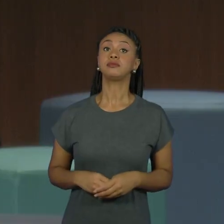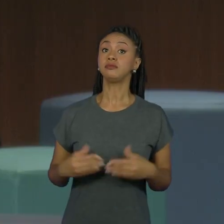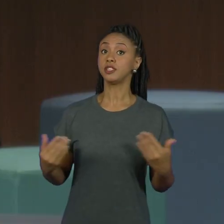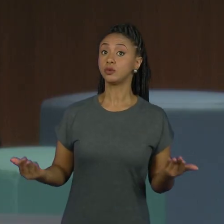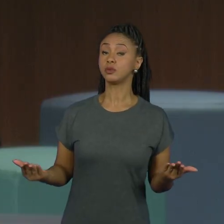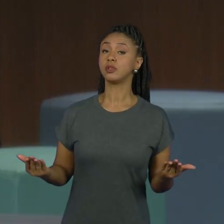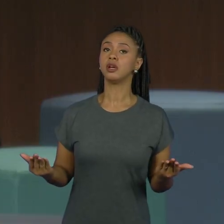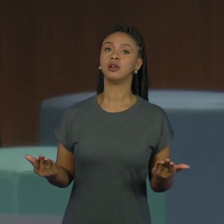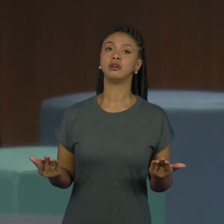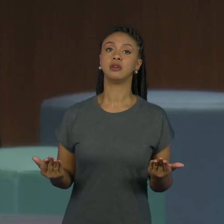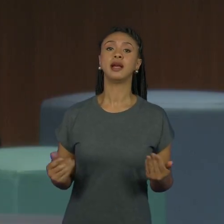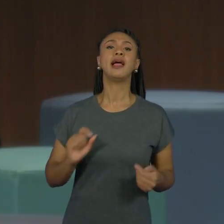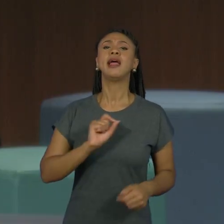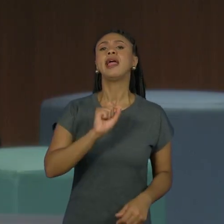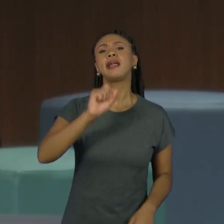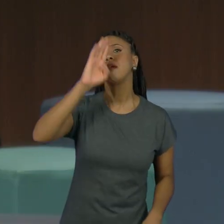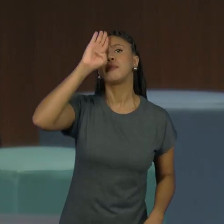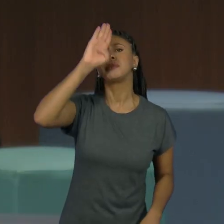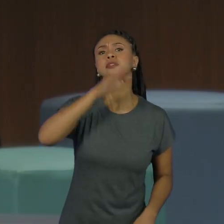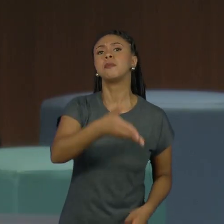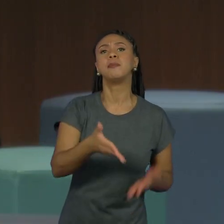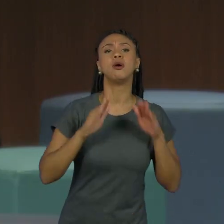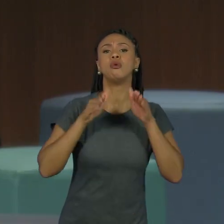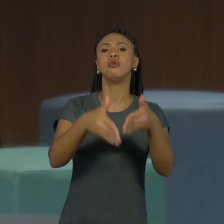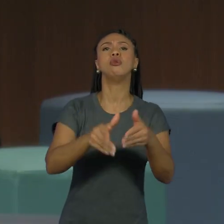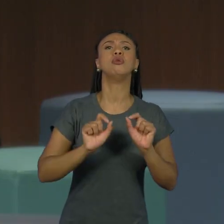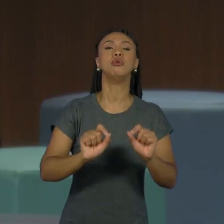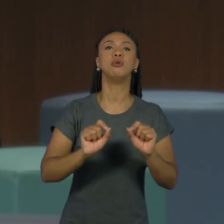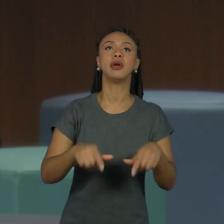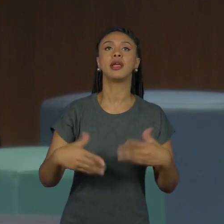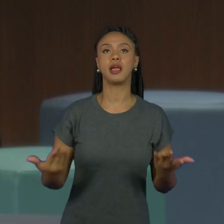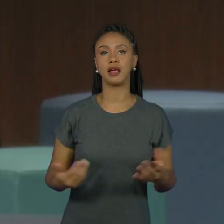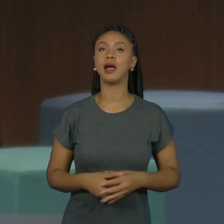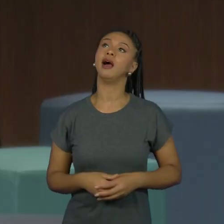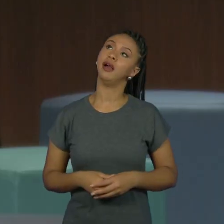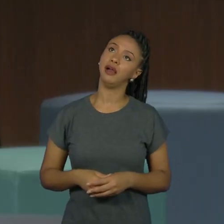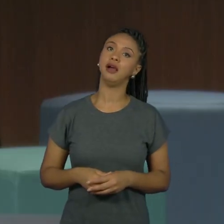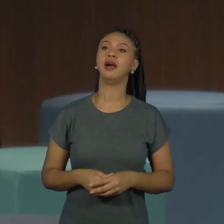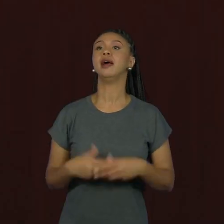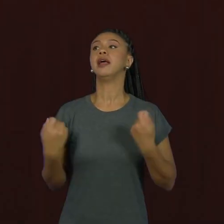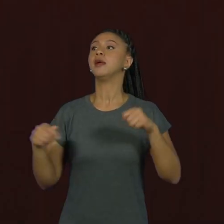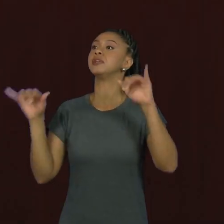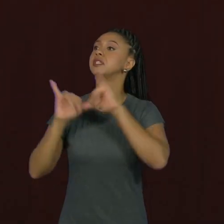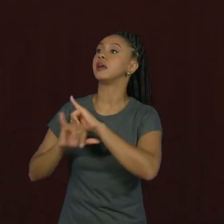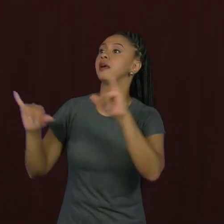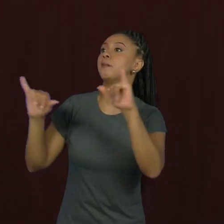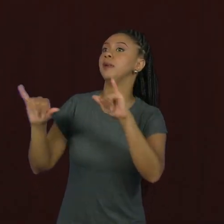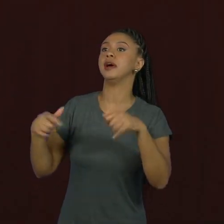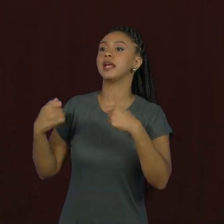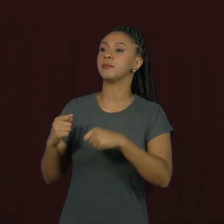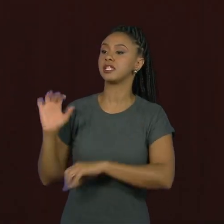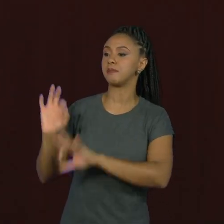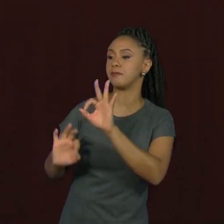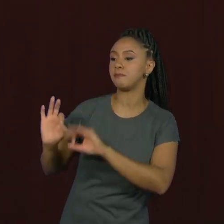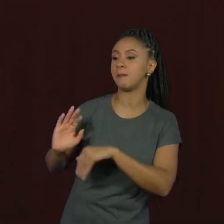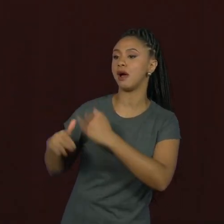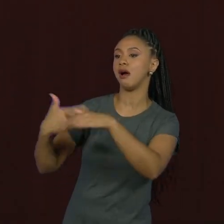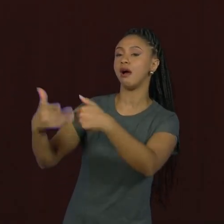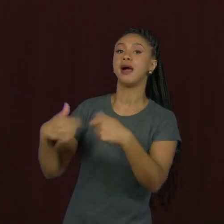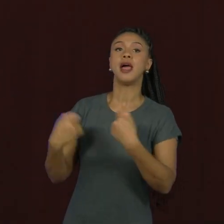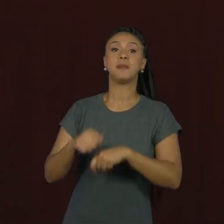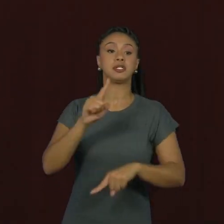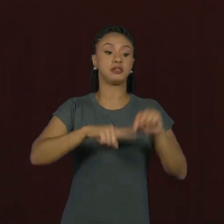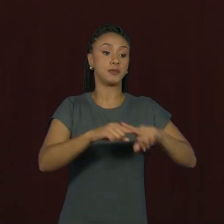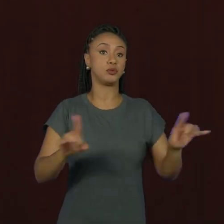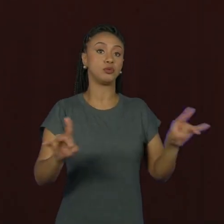o ator principal é o processo de negócio, então é desenvolvimento de campanha, a entrega do produto, é a aquisição